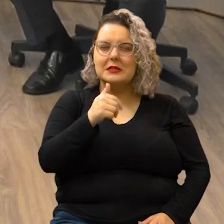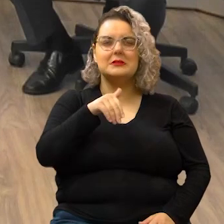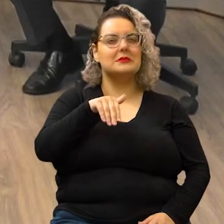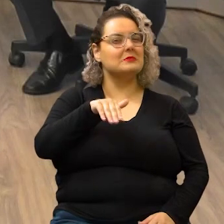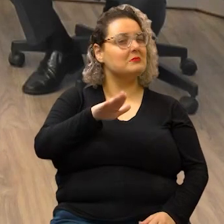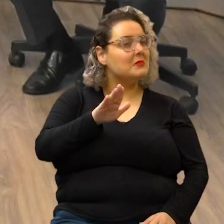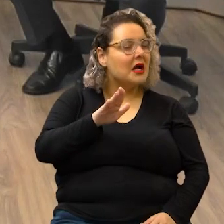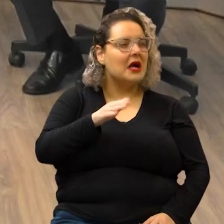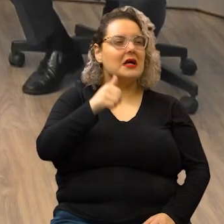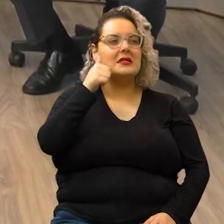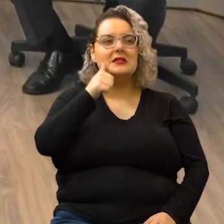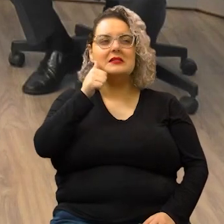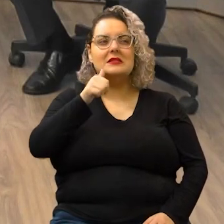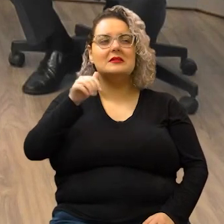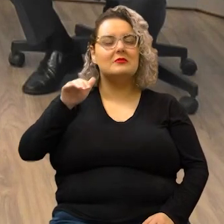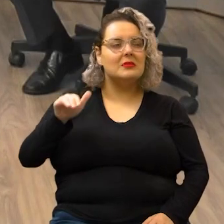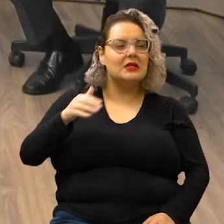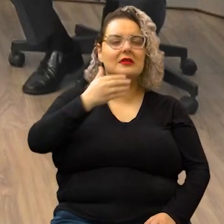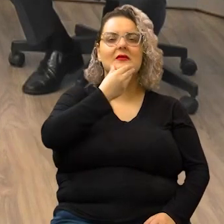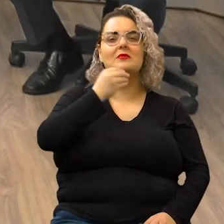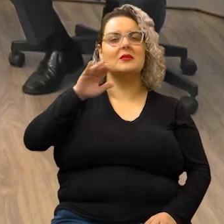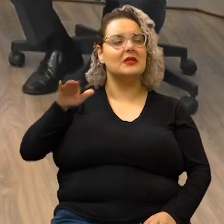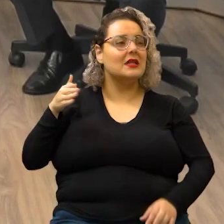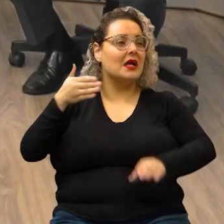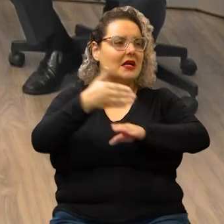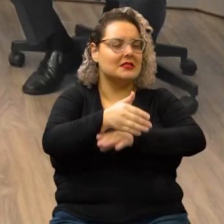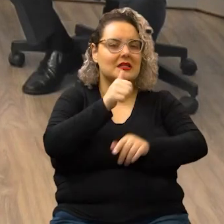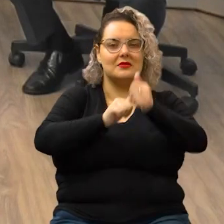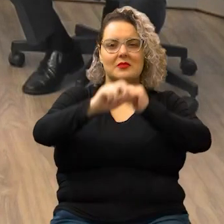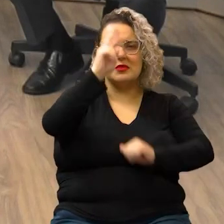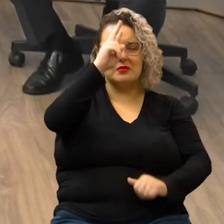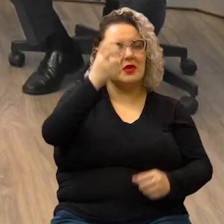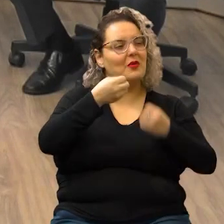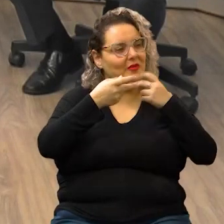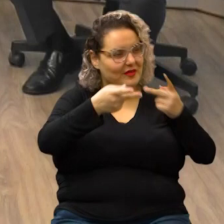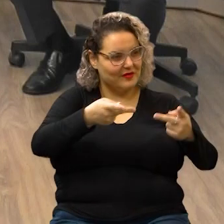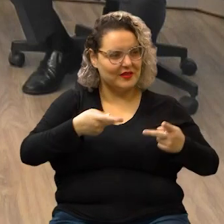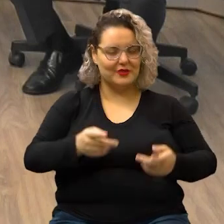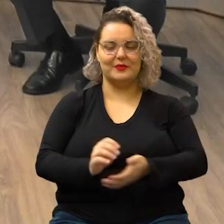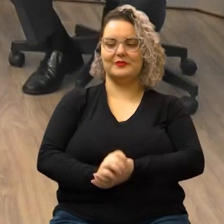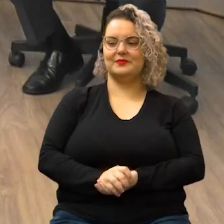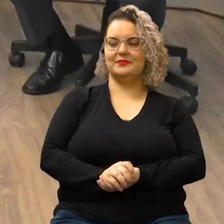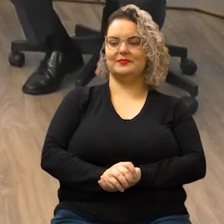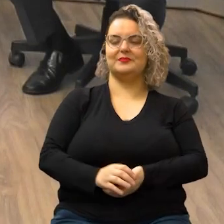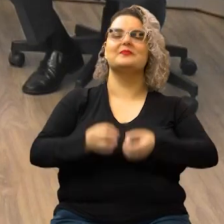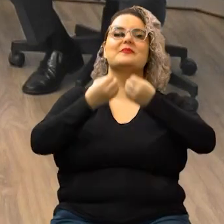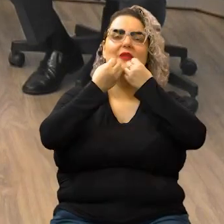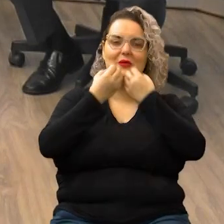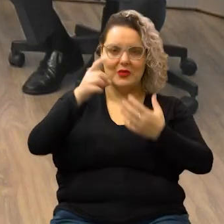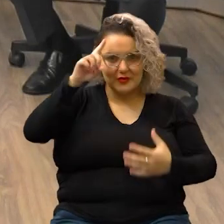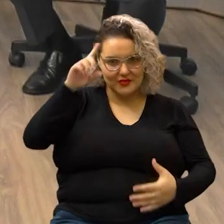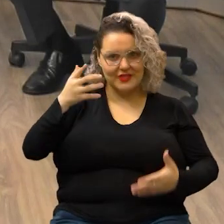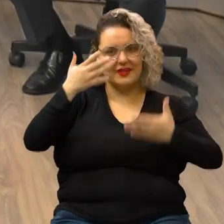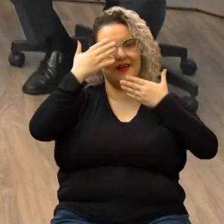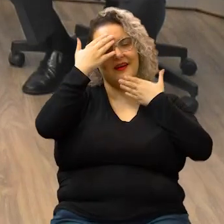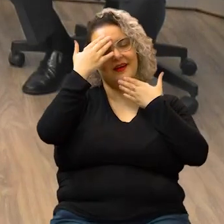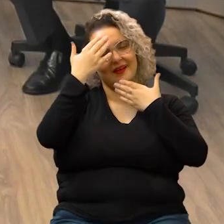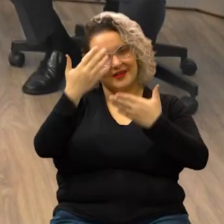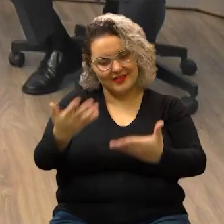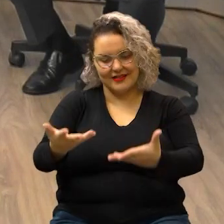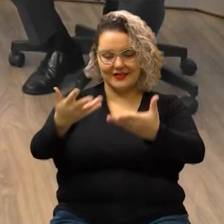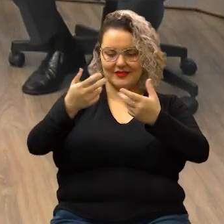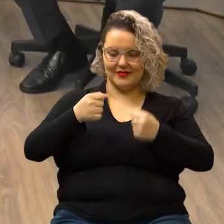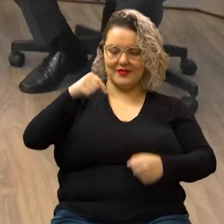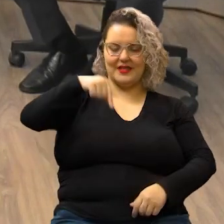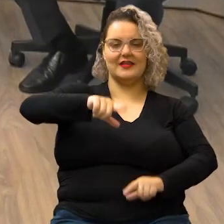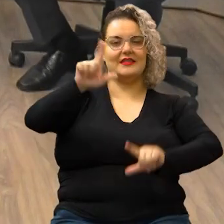mais meninos e meninas estão tendo acesso à bebida alcoólica. Seja bem-vindo. Muito bom dia, agradeço o convite de estar aqui na